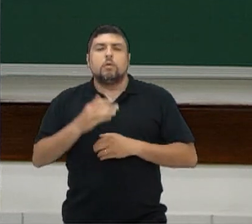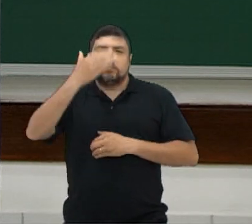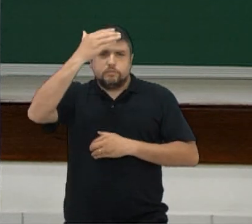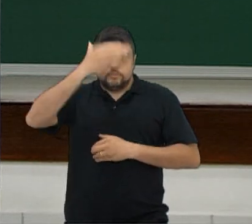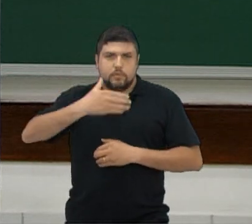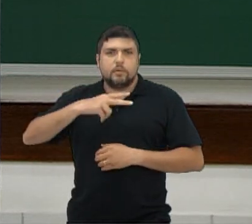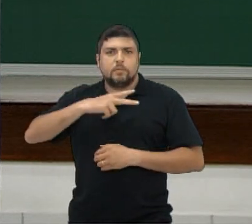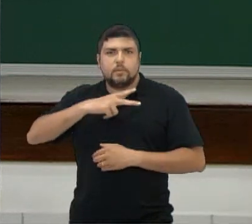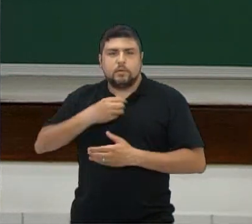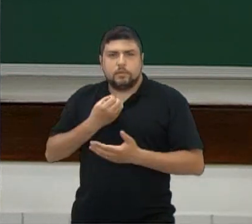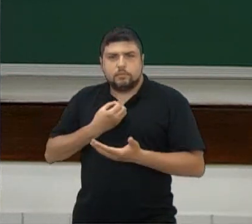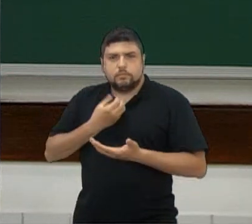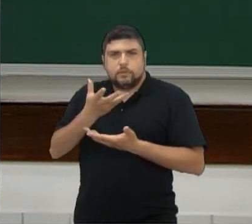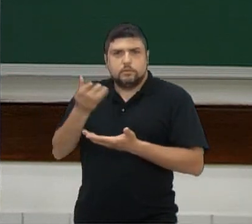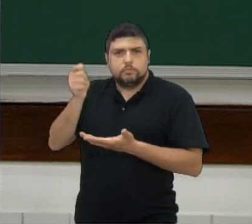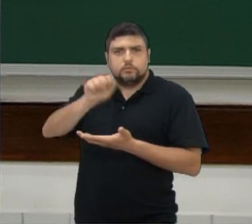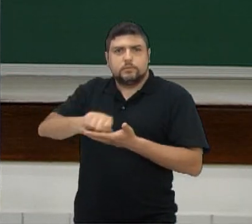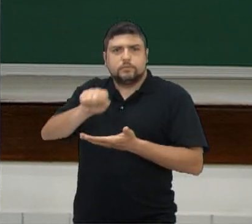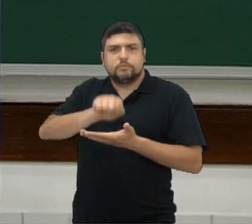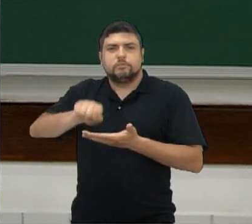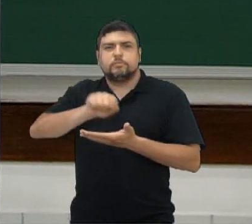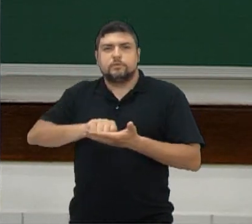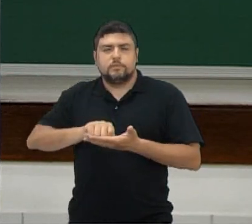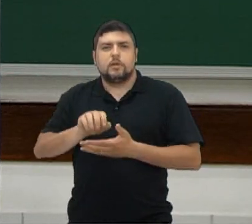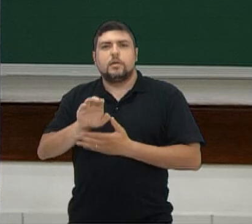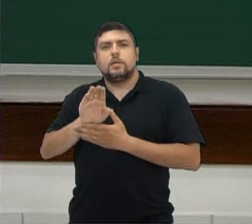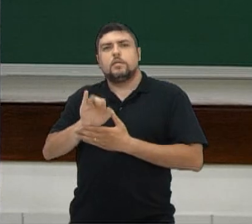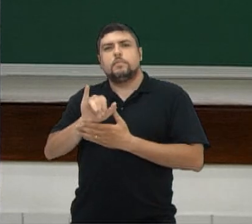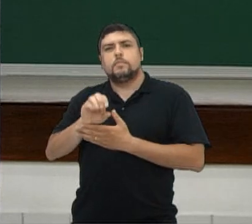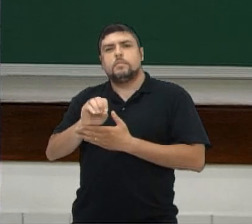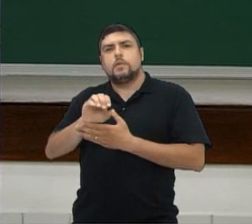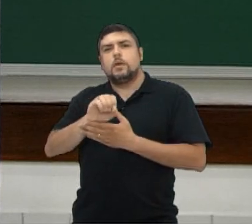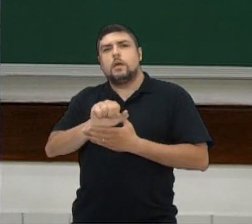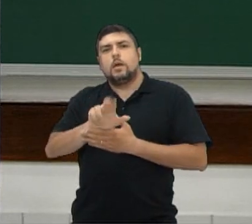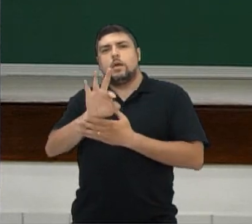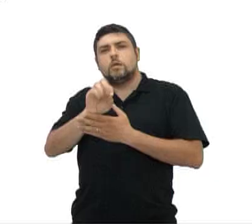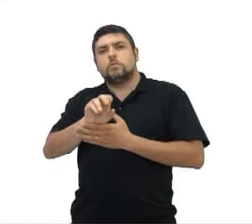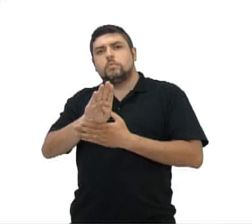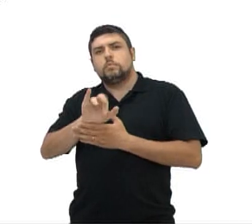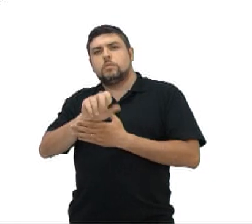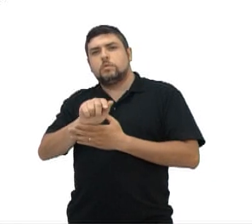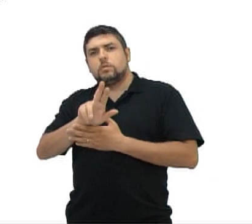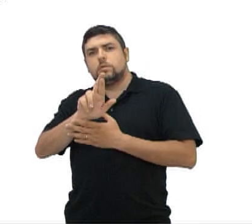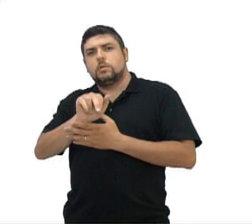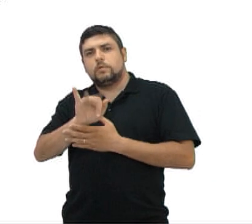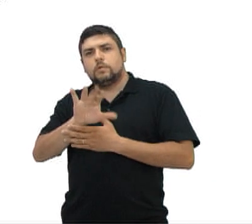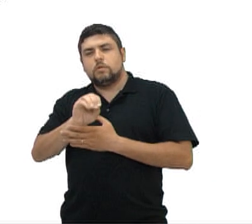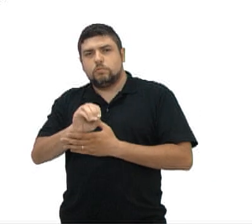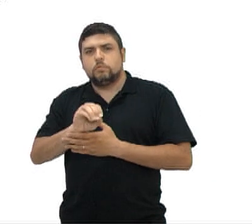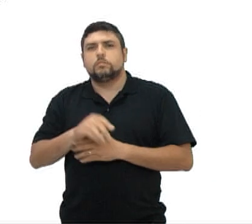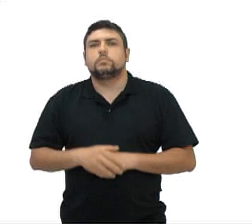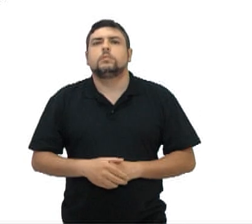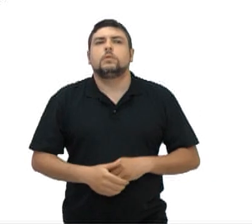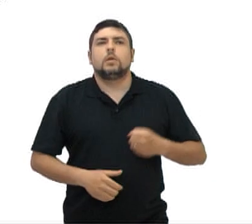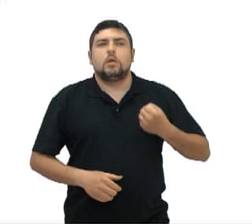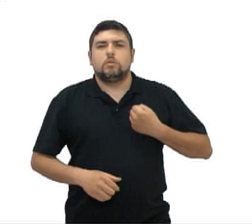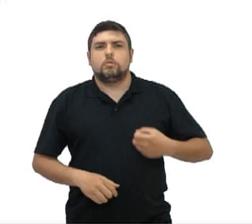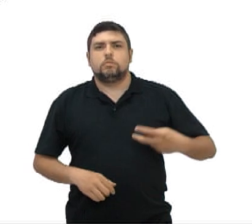diário, um texto, portanto, autobiográfico, certo? Vamos para mais uma questão, questão 2